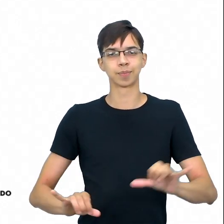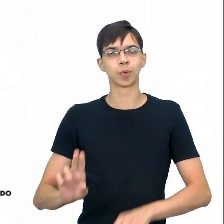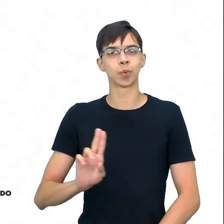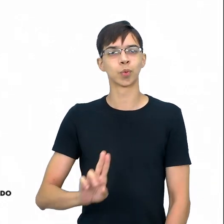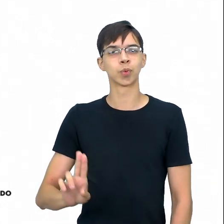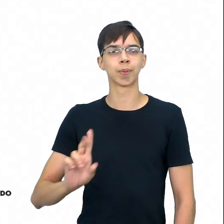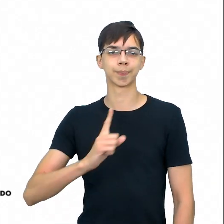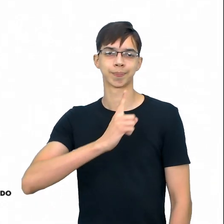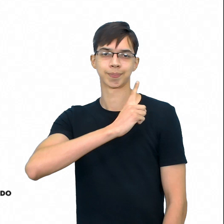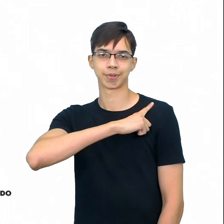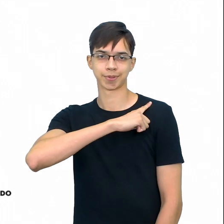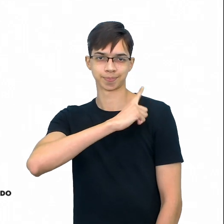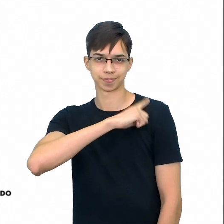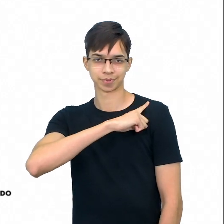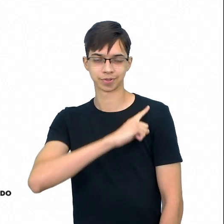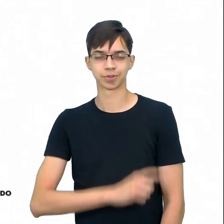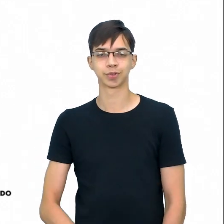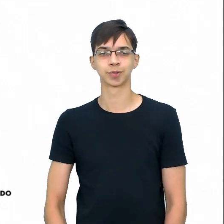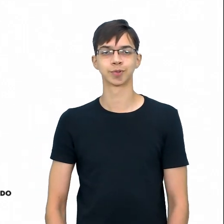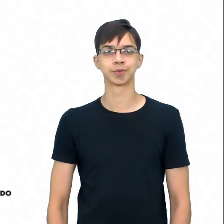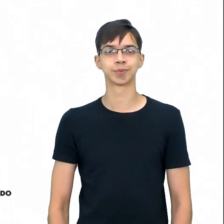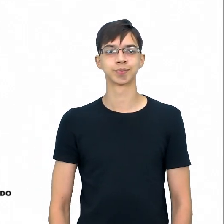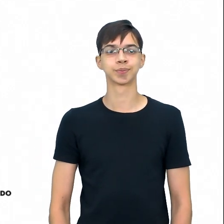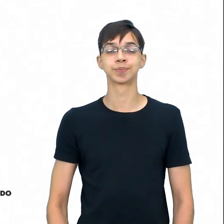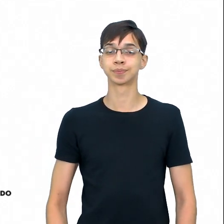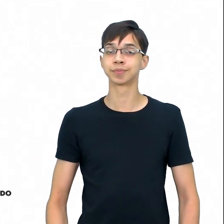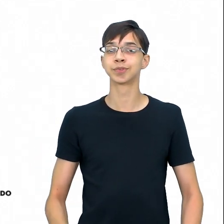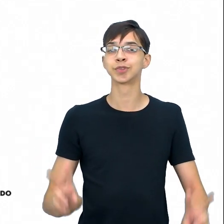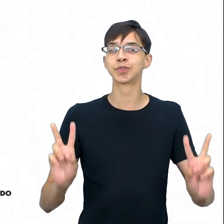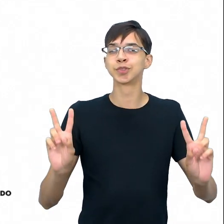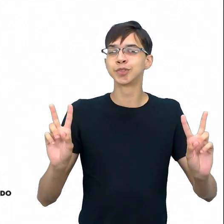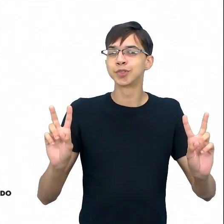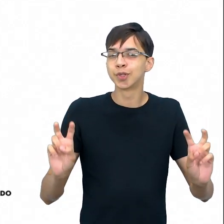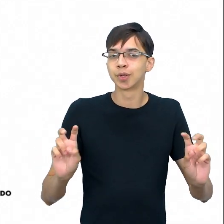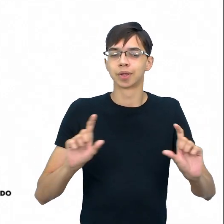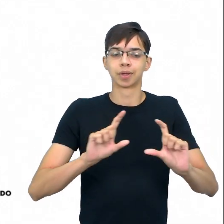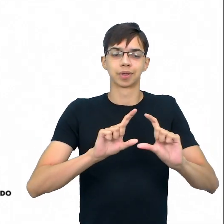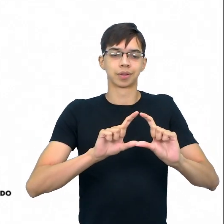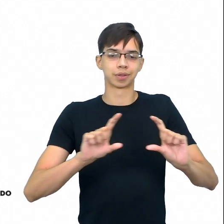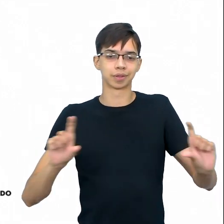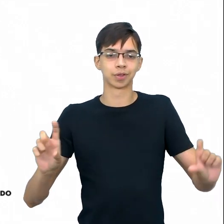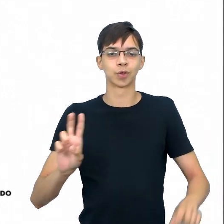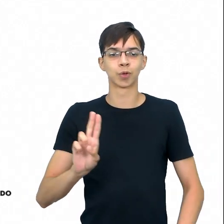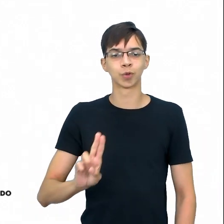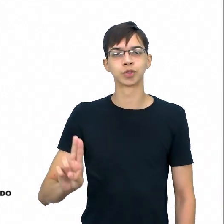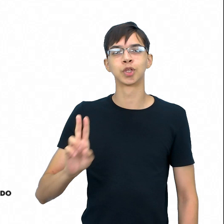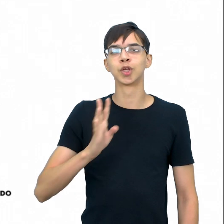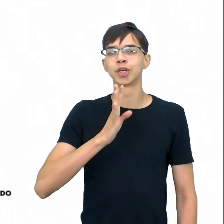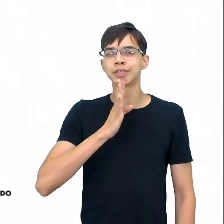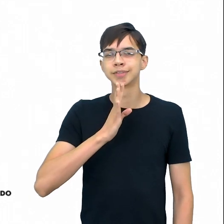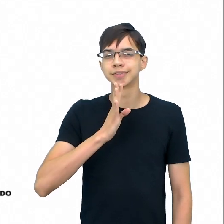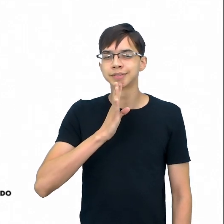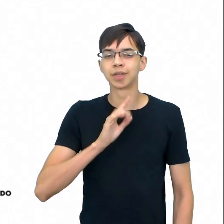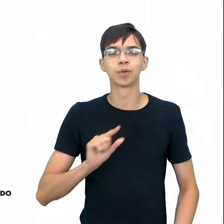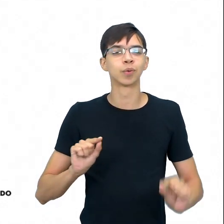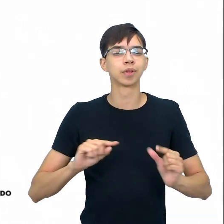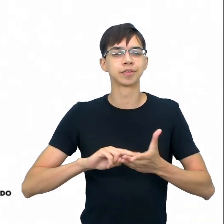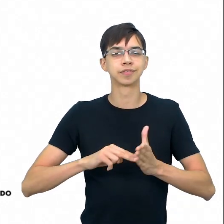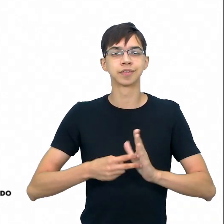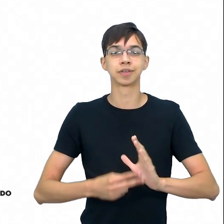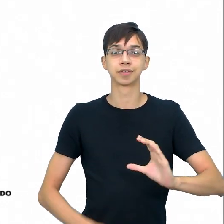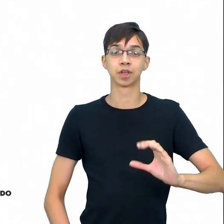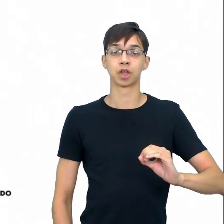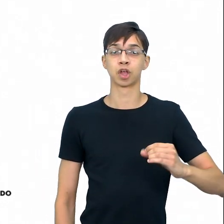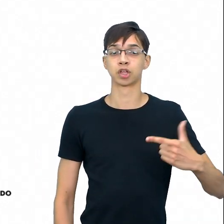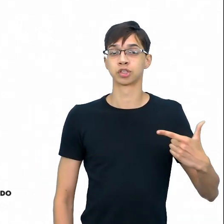trabalhando com algumas fórmulas para eles reconhecerem ainda o que é, né, um carbono, que CO2 são 2 oxigênios